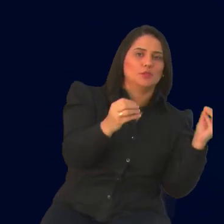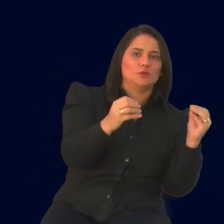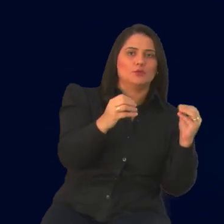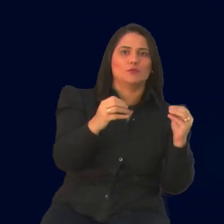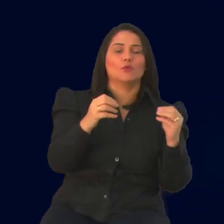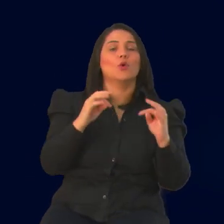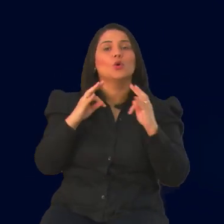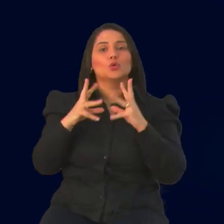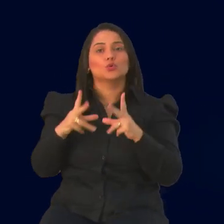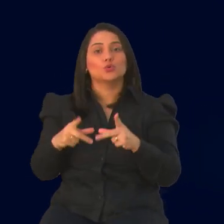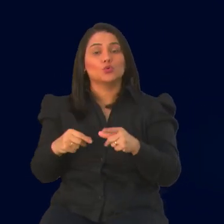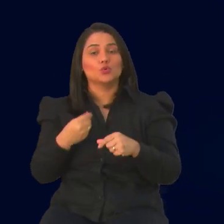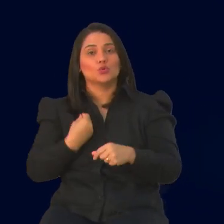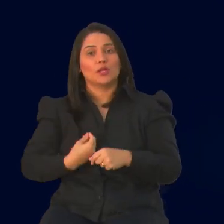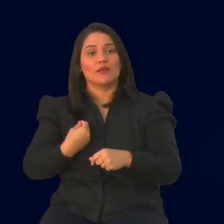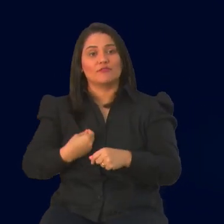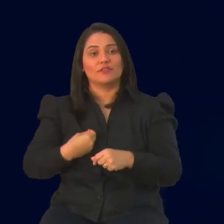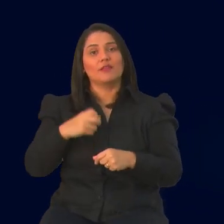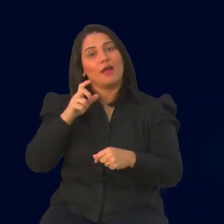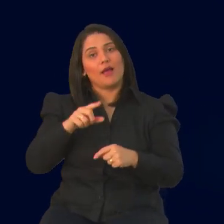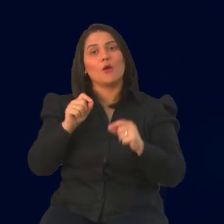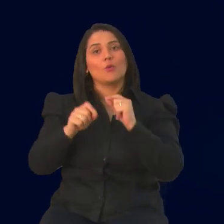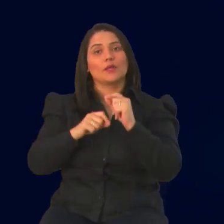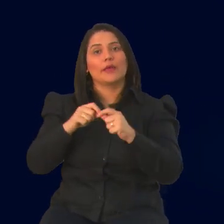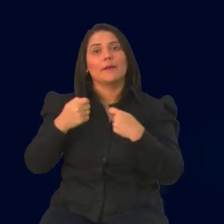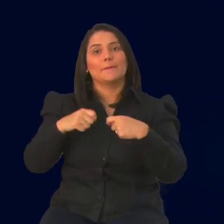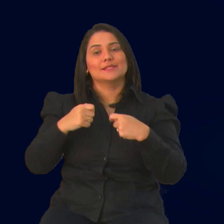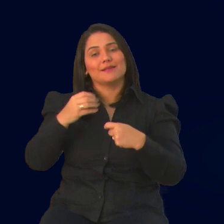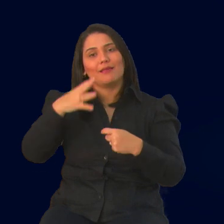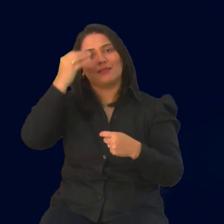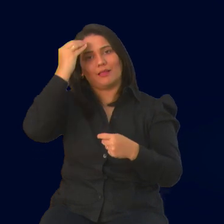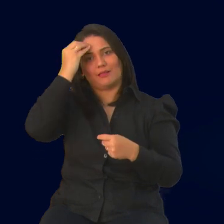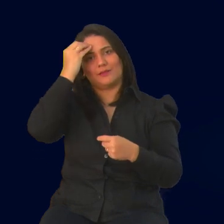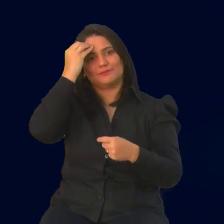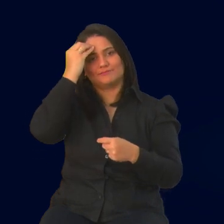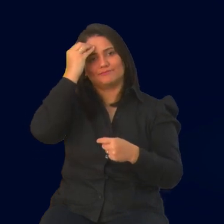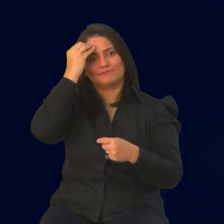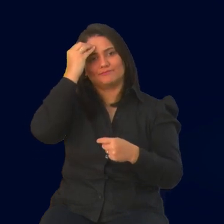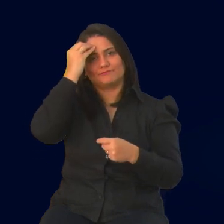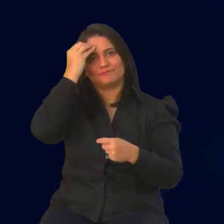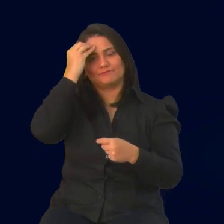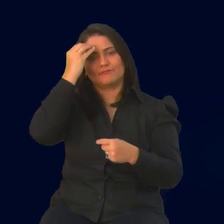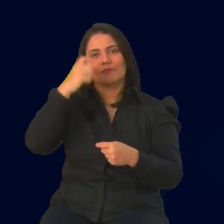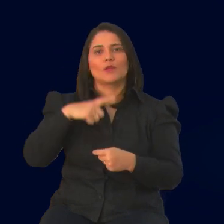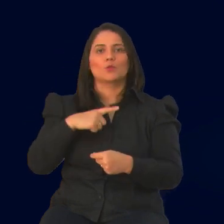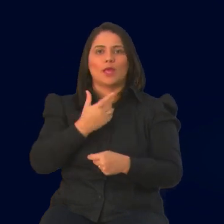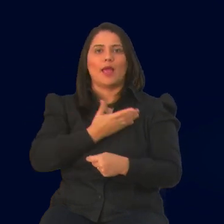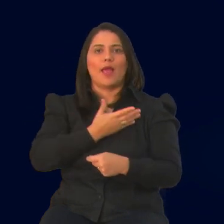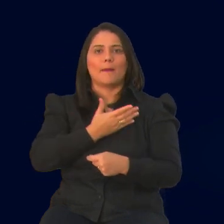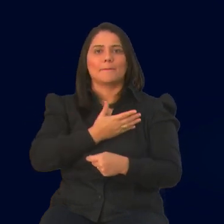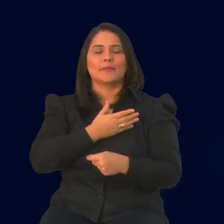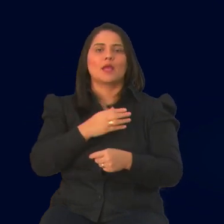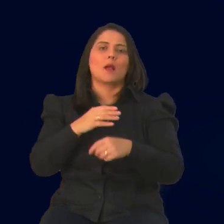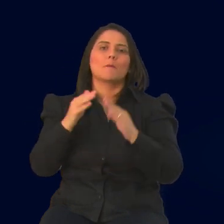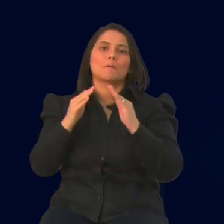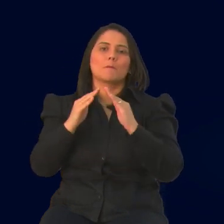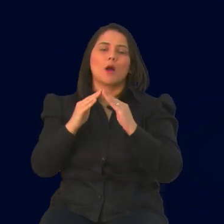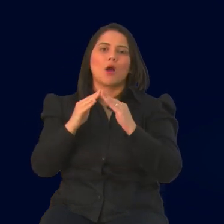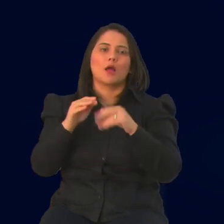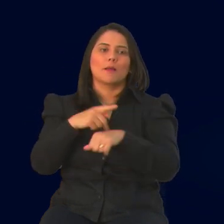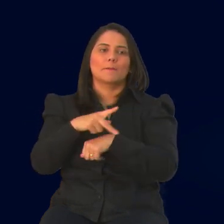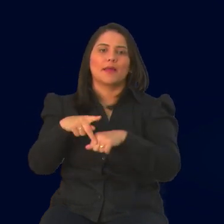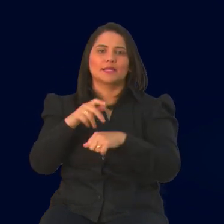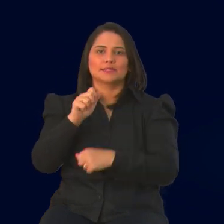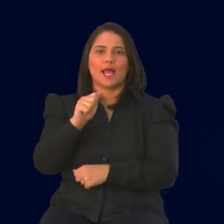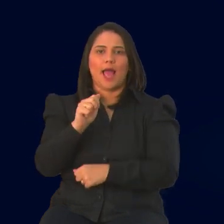questão de interpretação. Eu tenho uma amiga minha que mora na Áustria, ela é brasileira, quer voltar a morar no